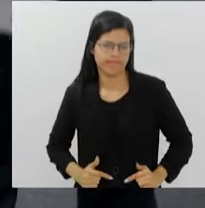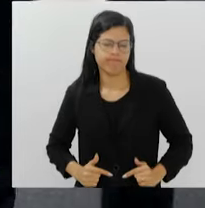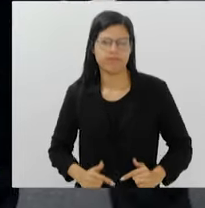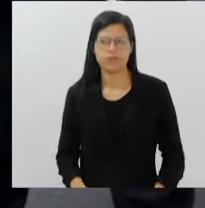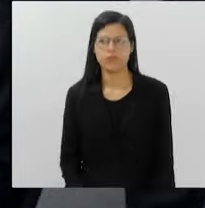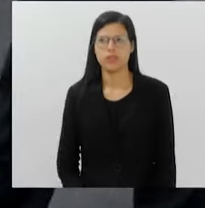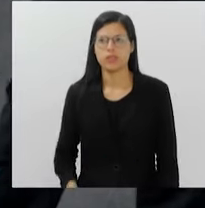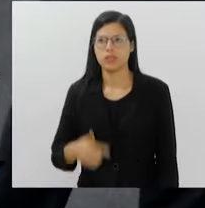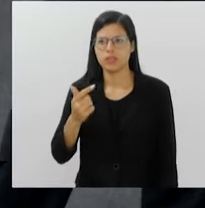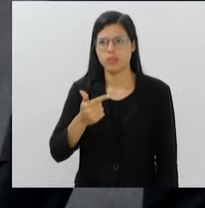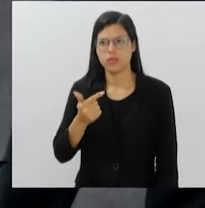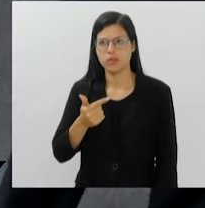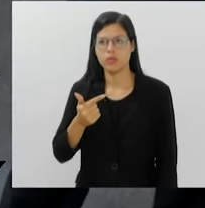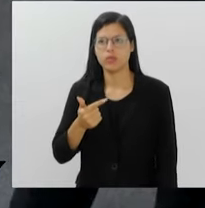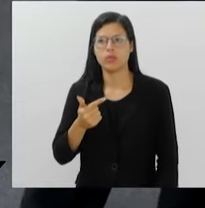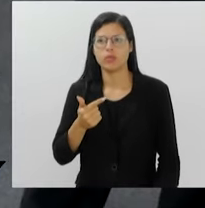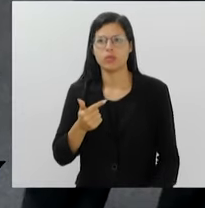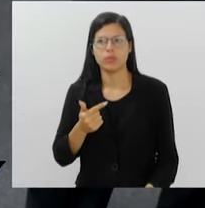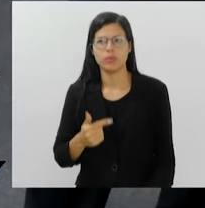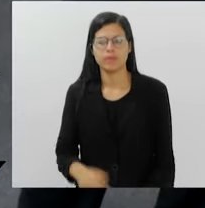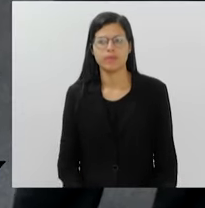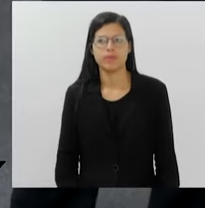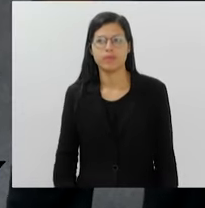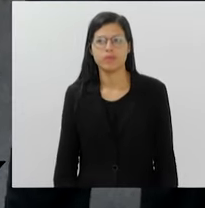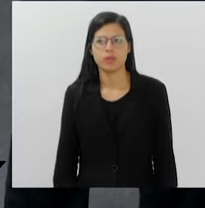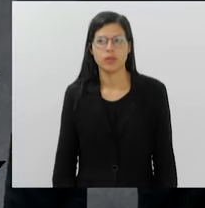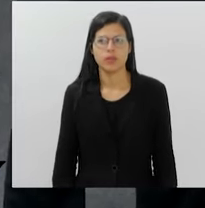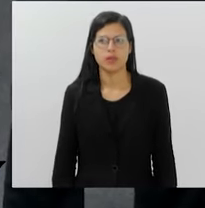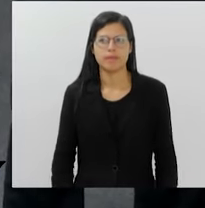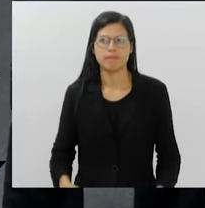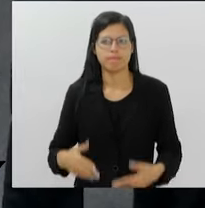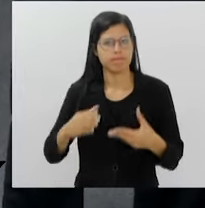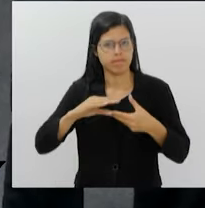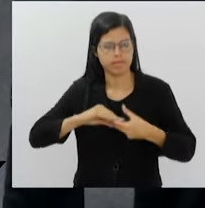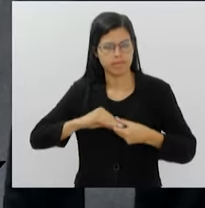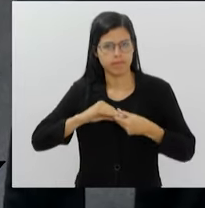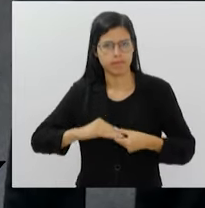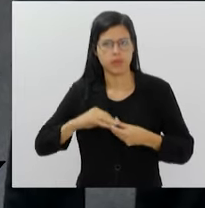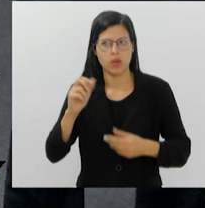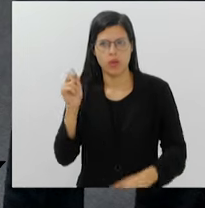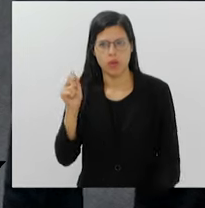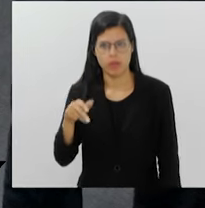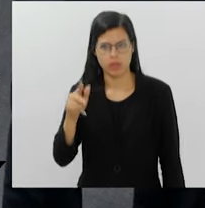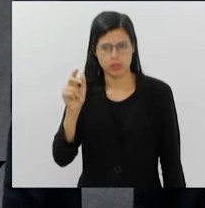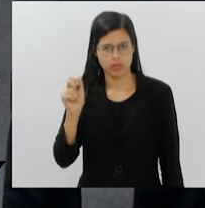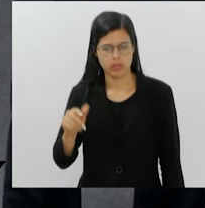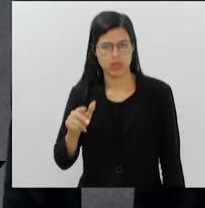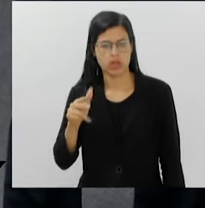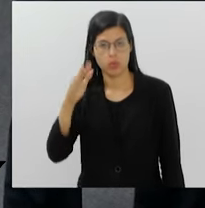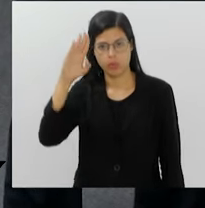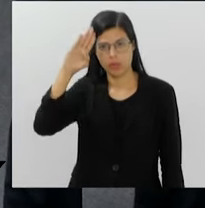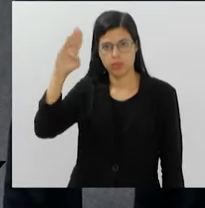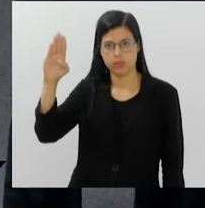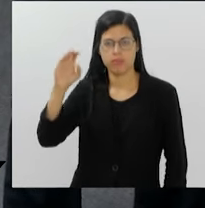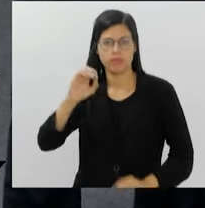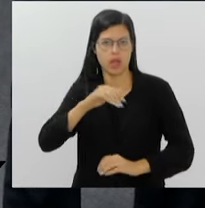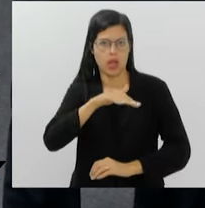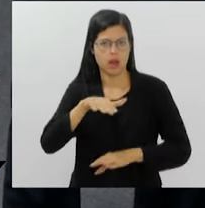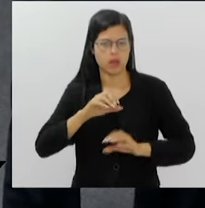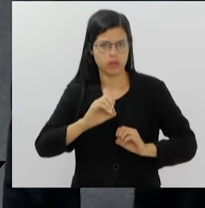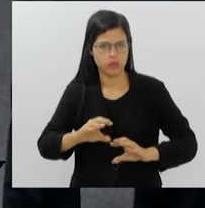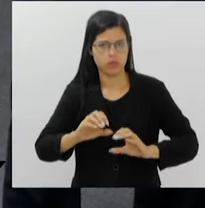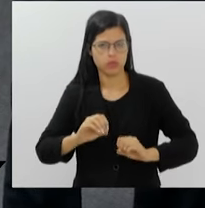é para saudar os aposentados, especialmente da educação, que hoje se